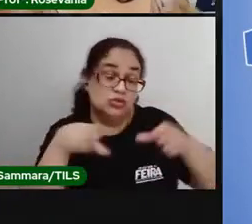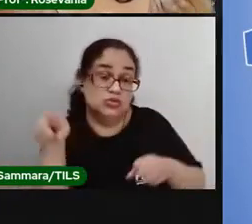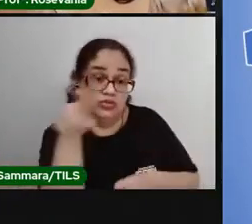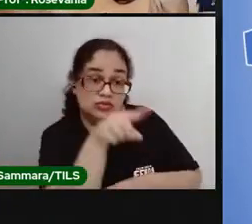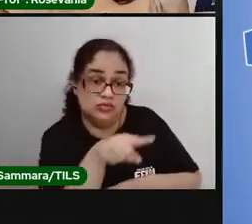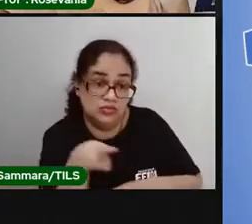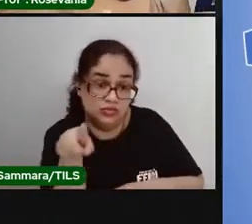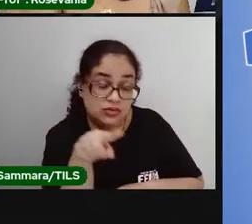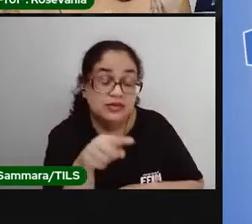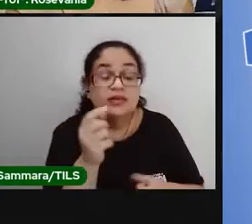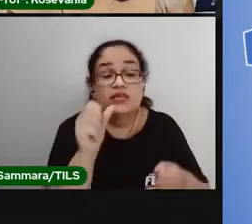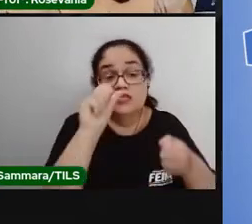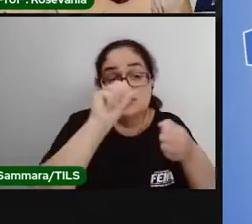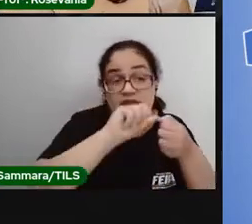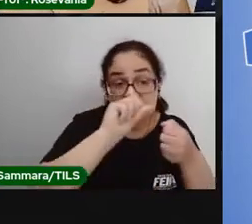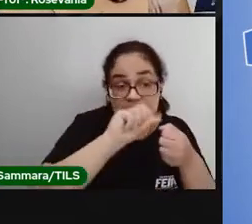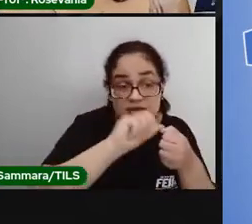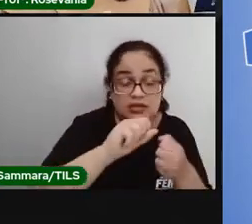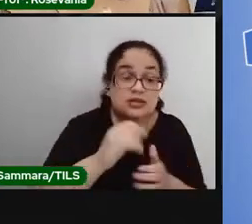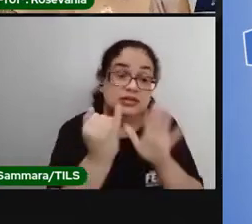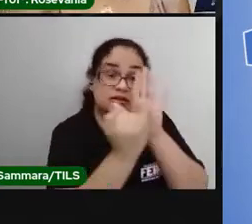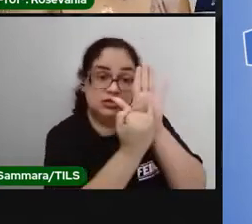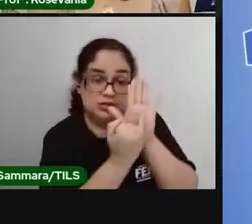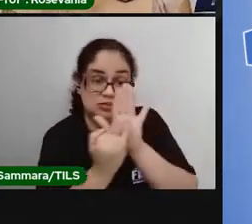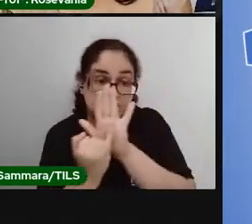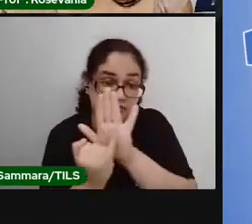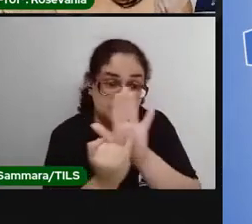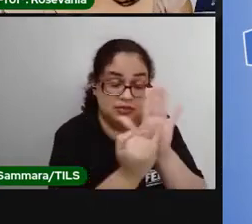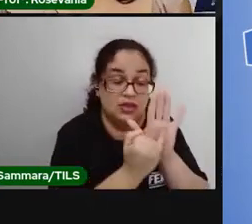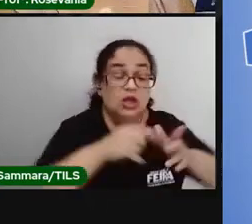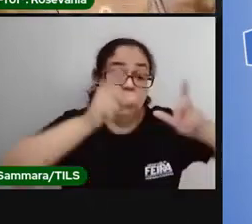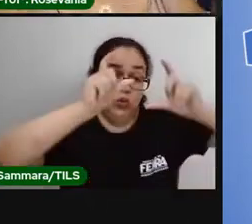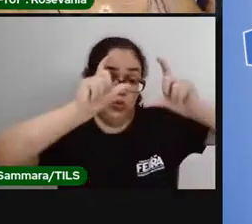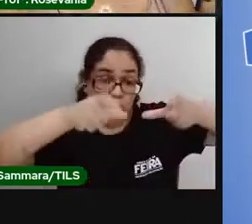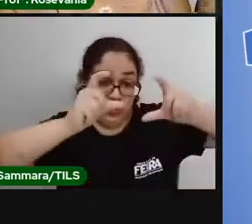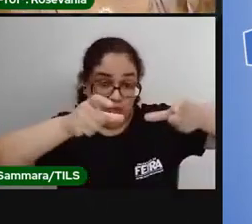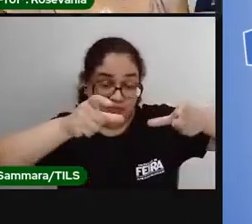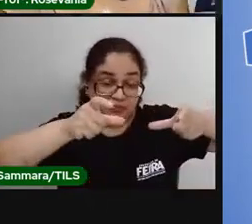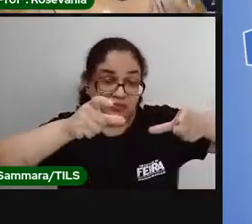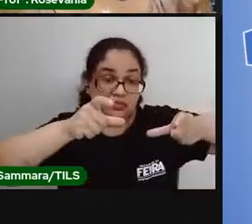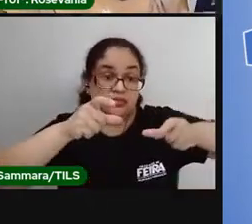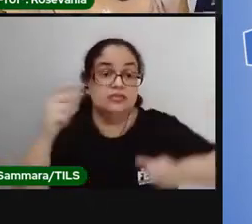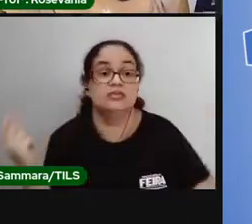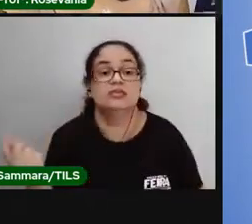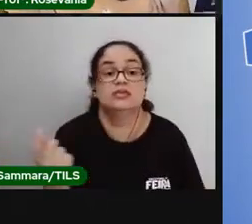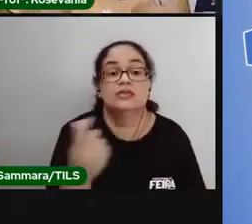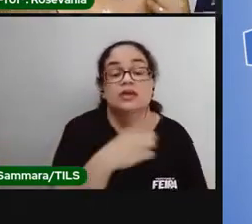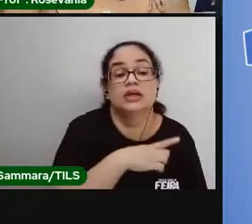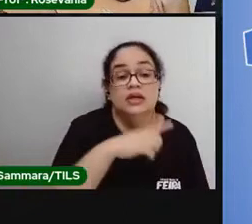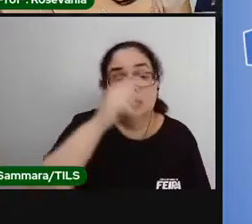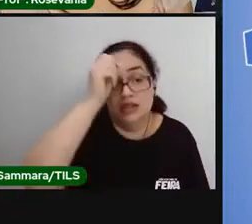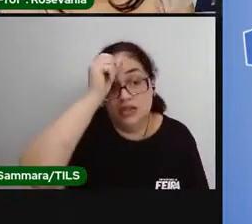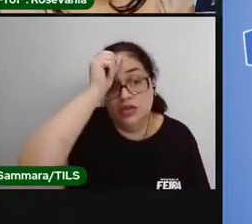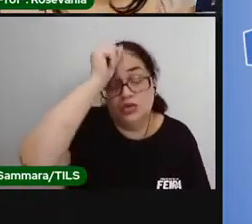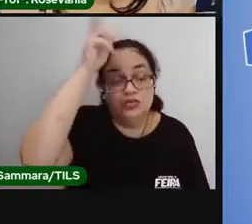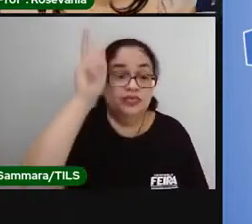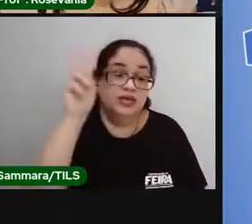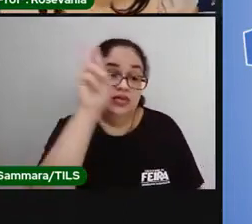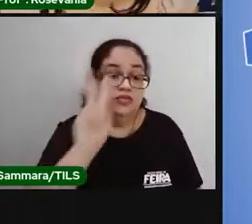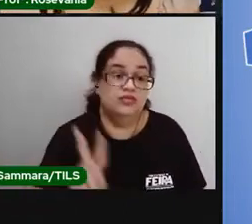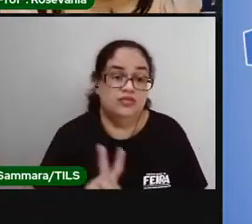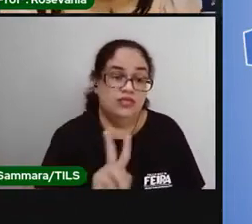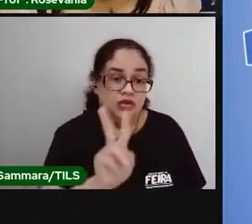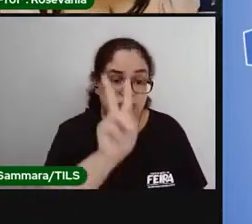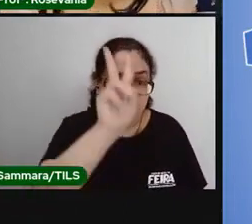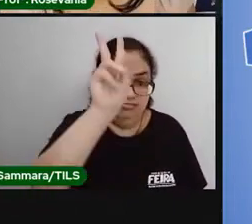vão construir parte da identidade. Então, o lugar, ele traz aquela ideia de valores, não